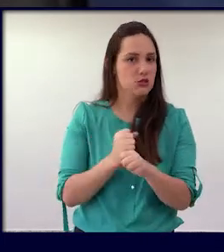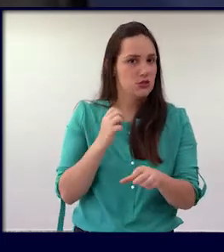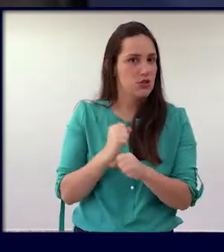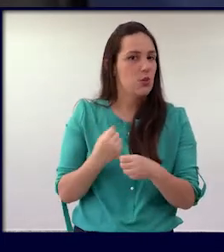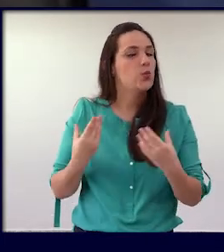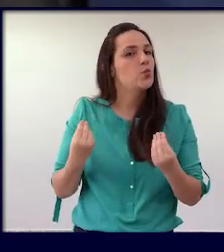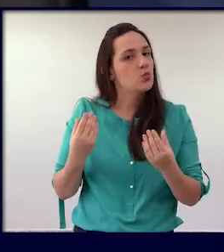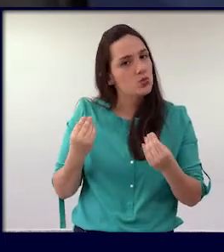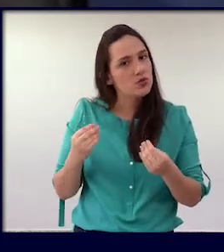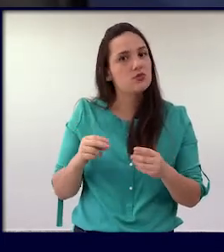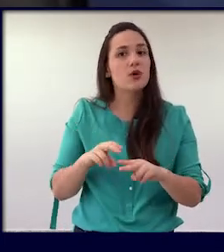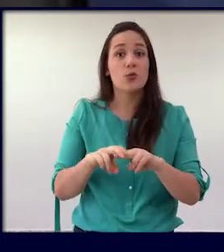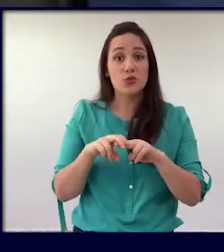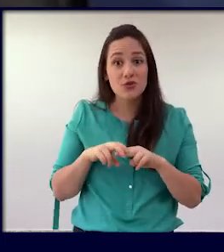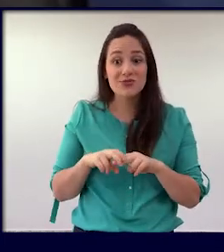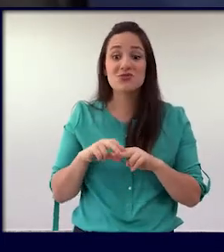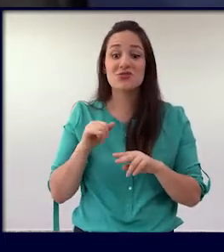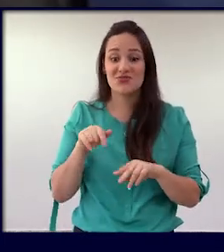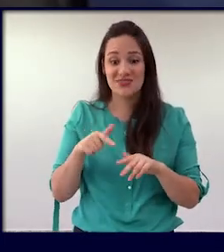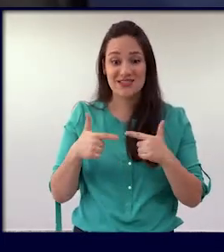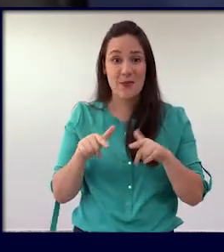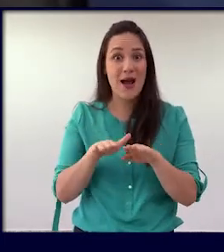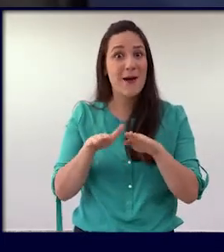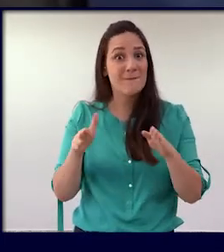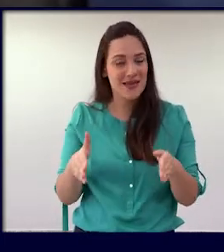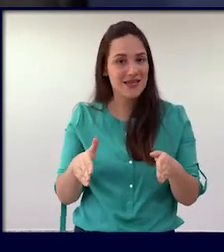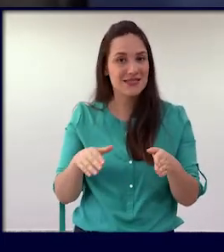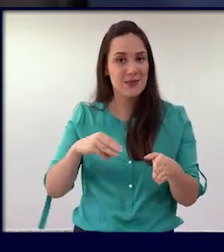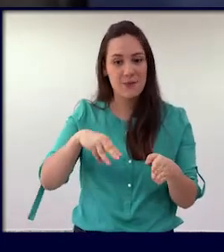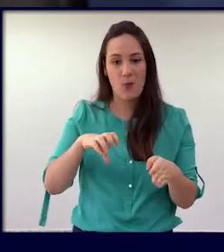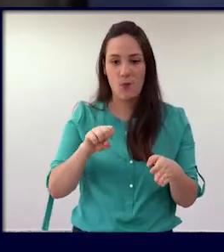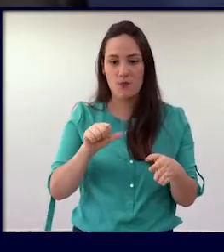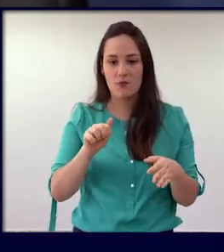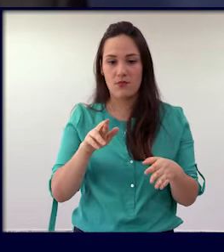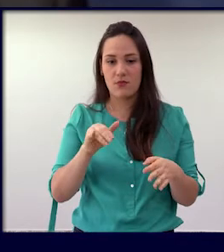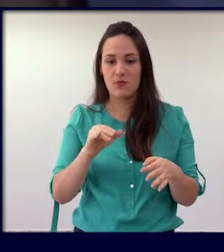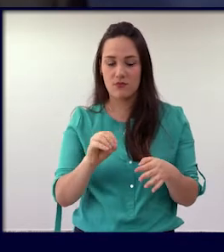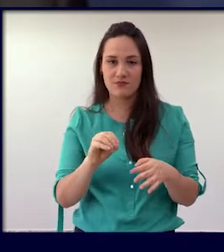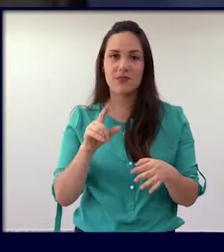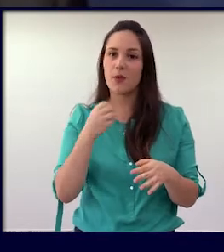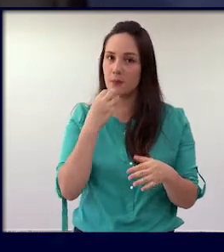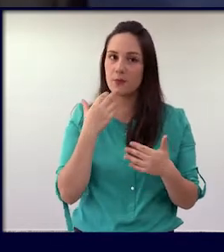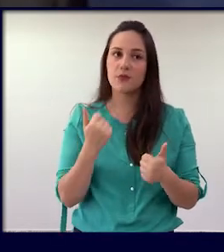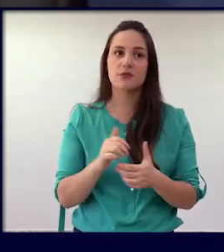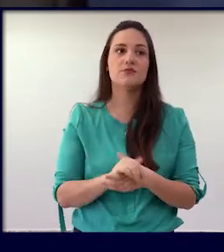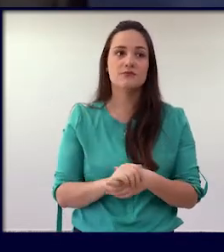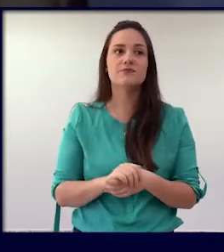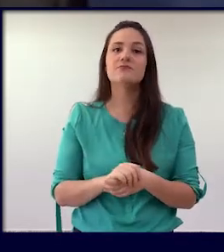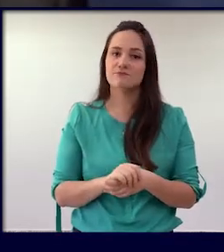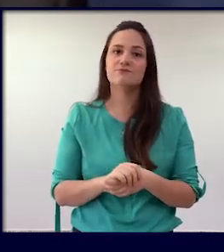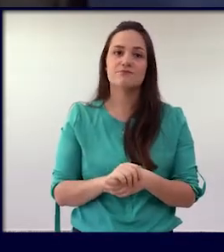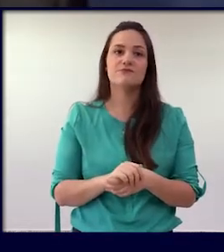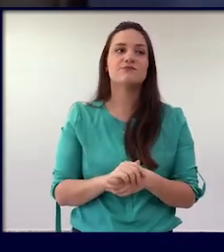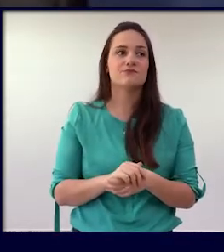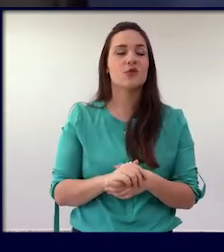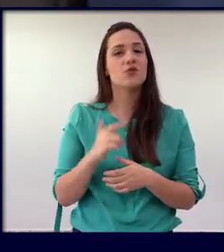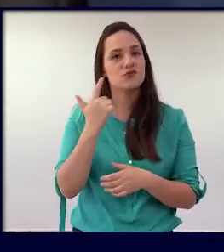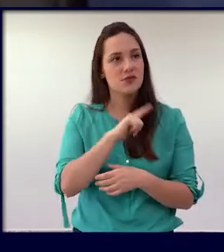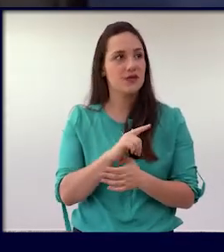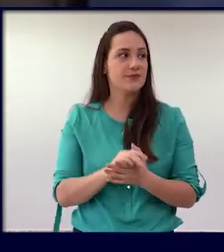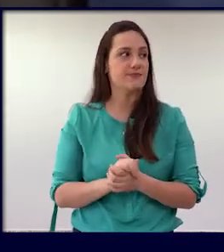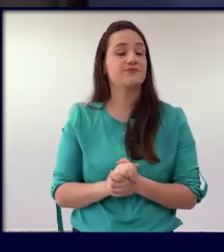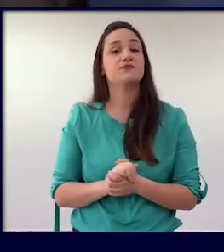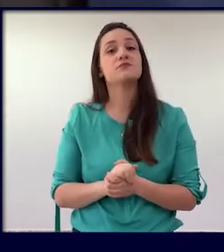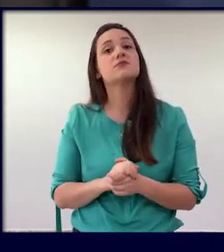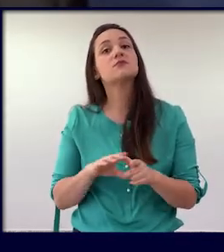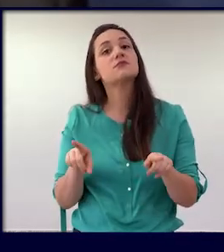que as universidades exigem. O trabalho do mesário vai te certificar essas horas, então isso é uma vantagem também